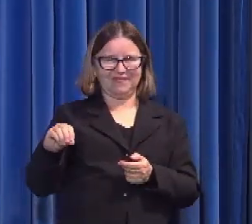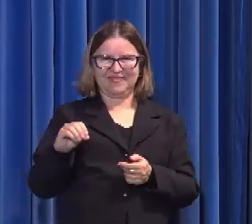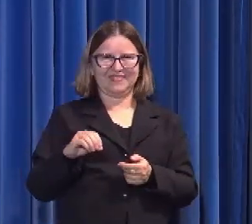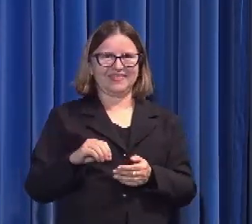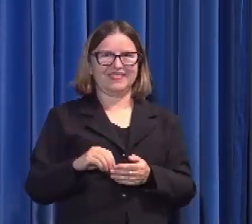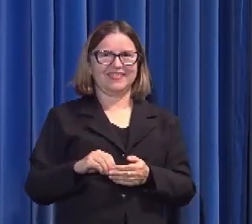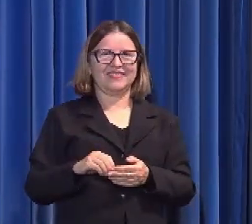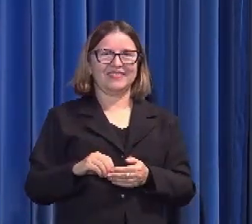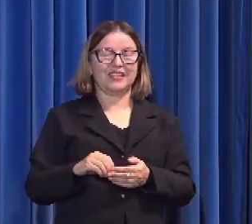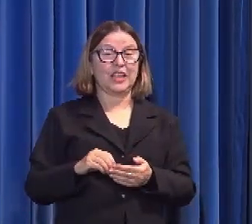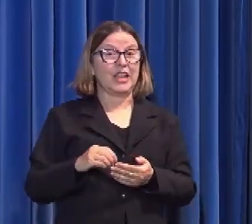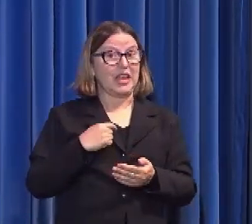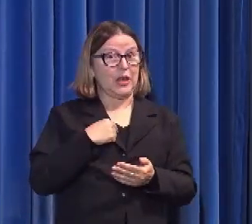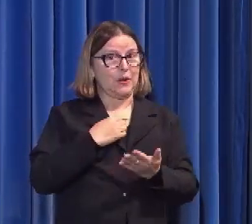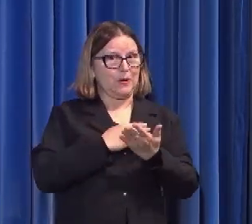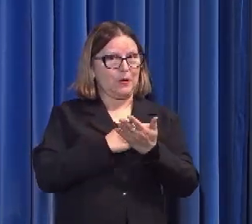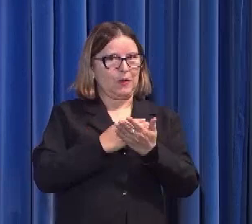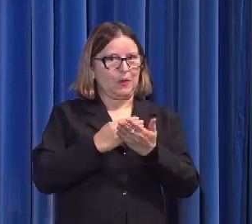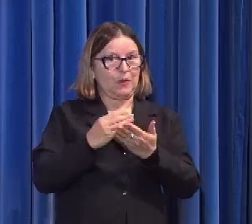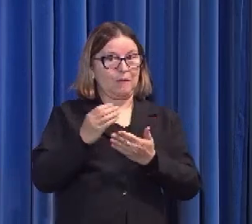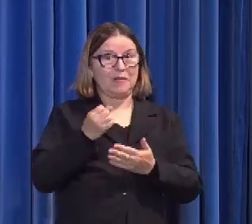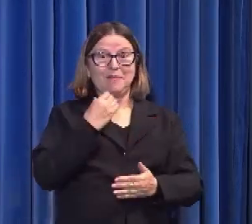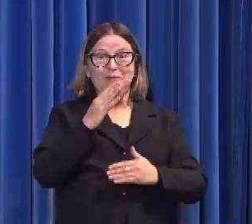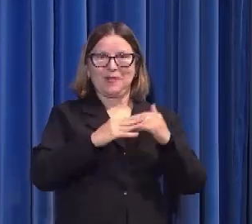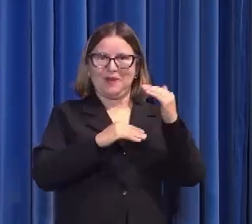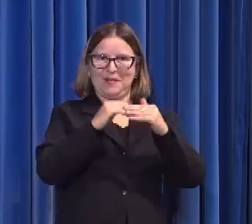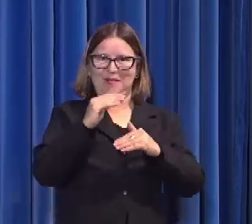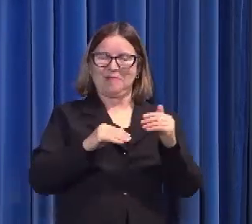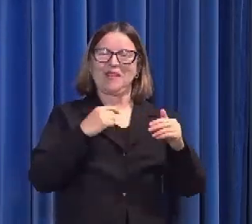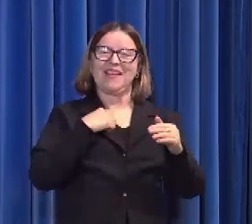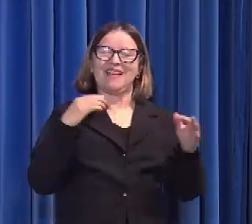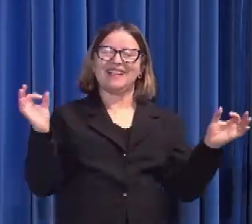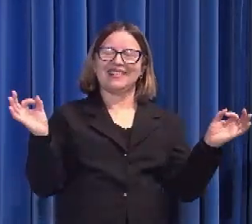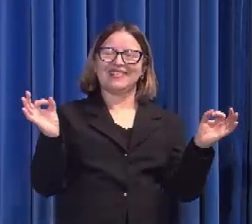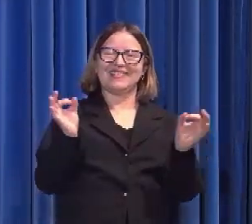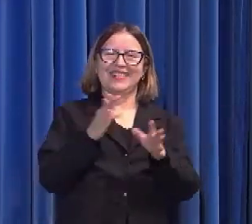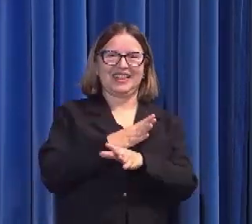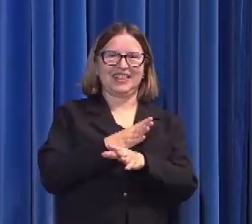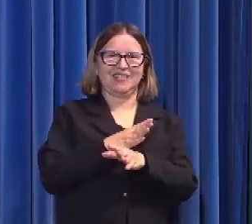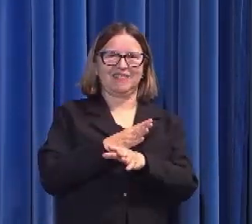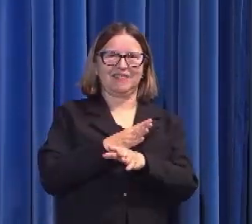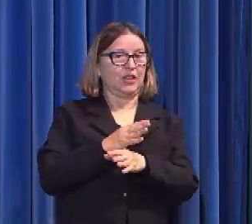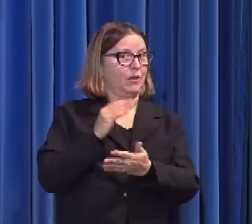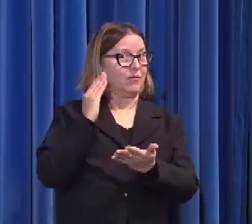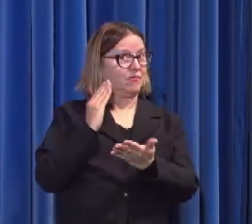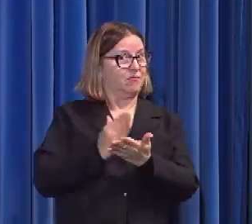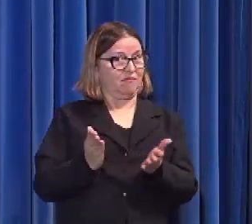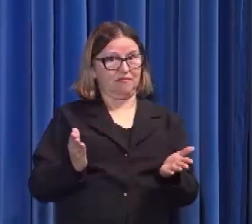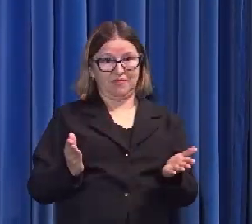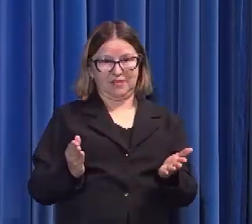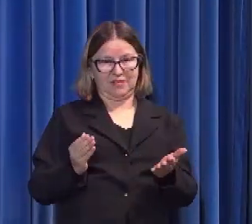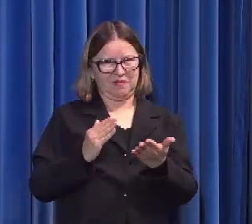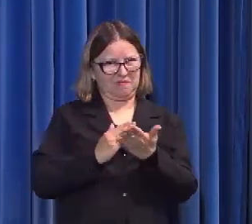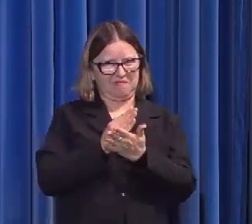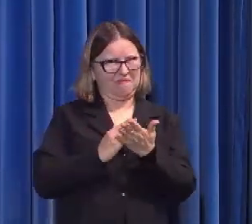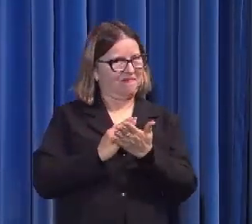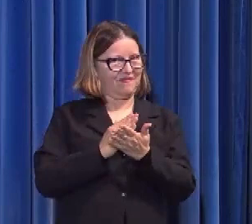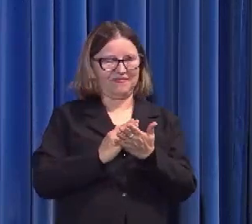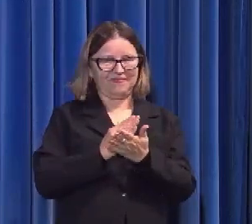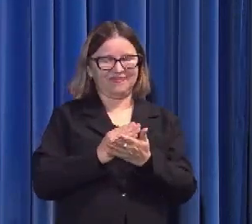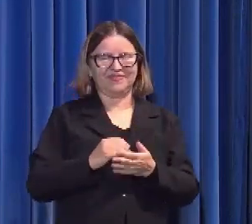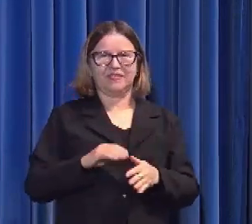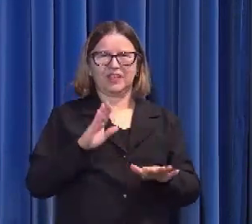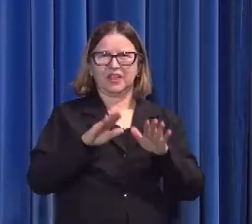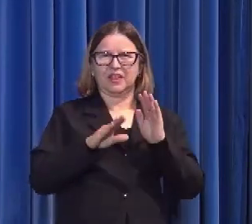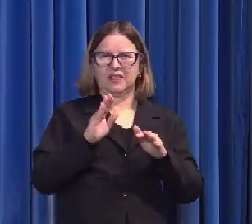começando uma boa obra eu completo eu não deixo pelo meio do caminho às